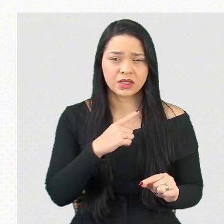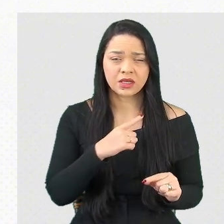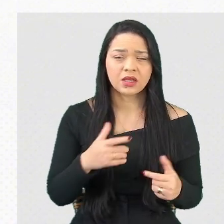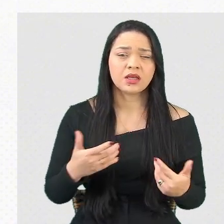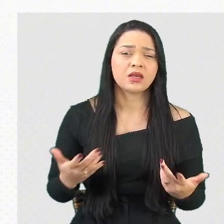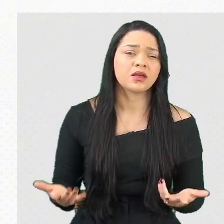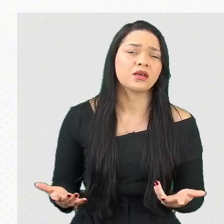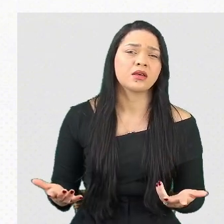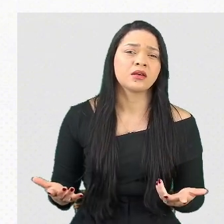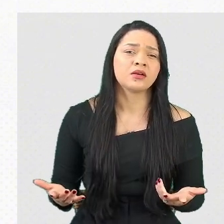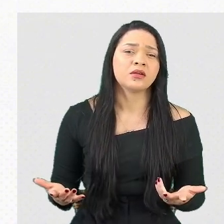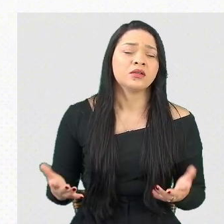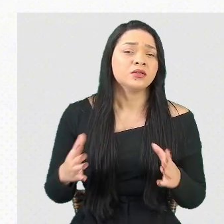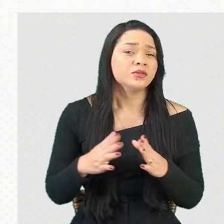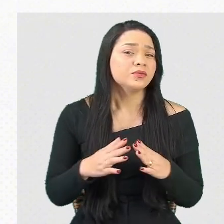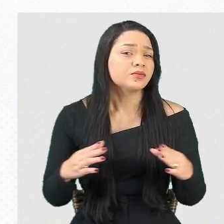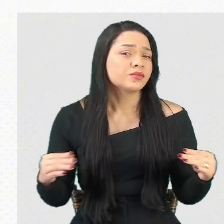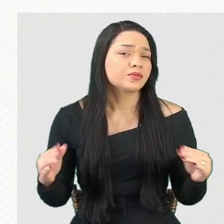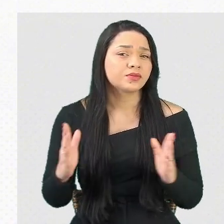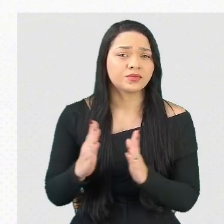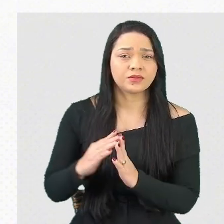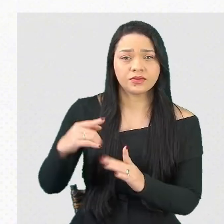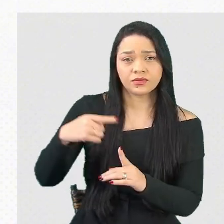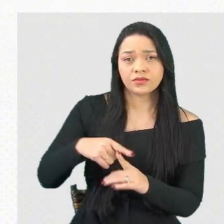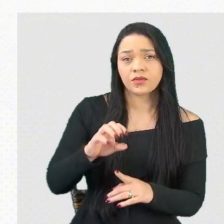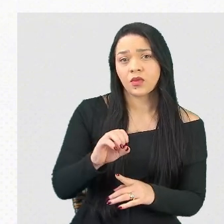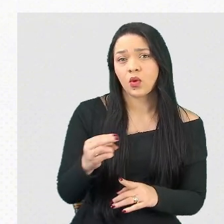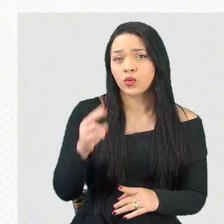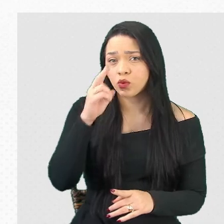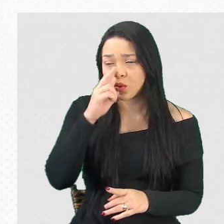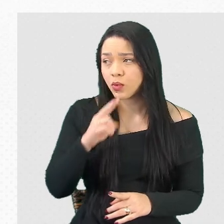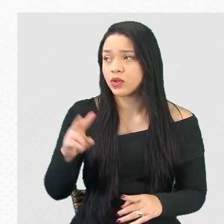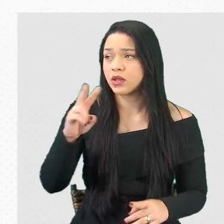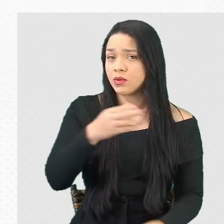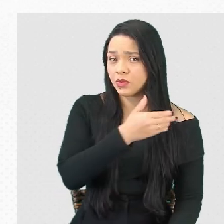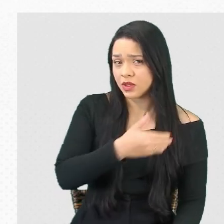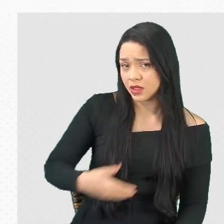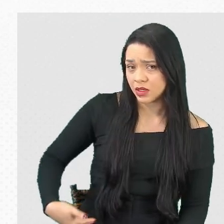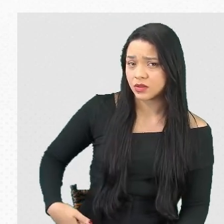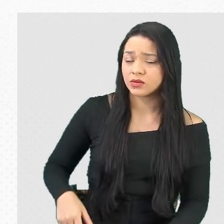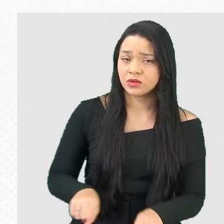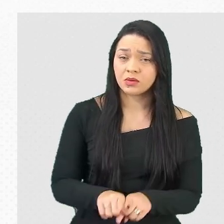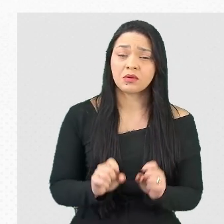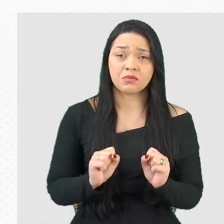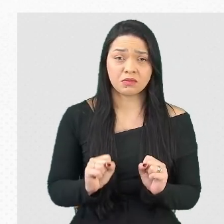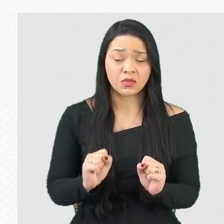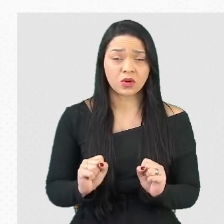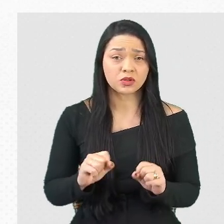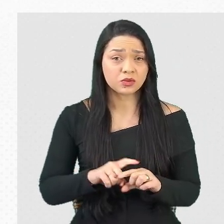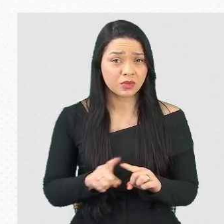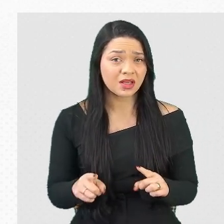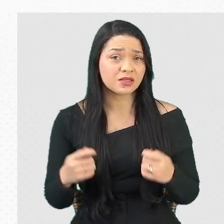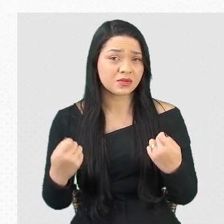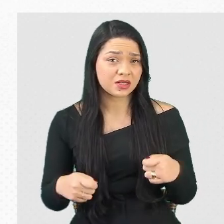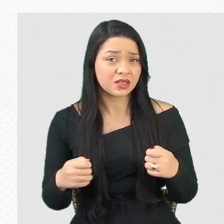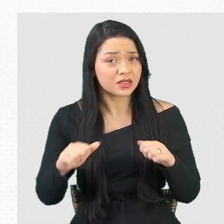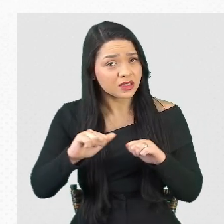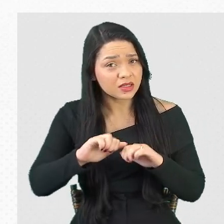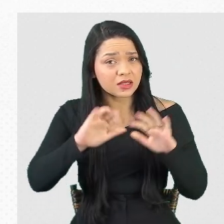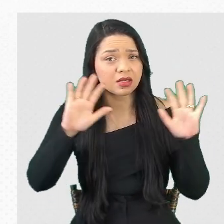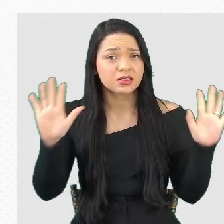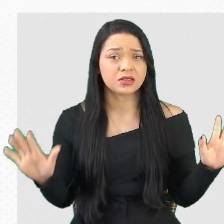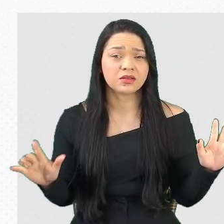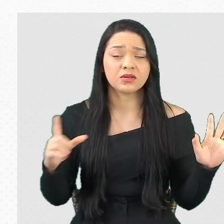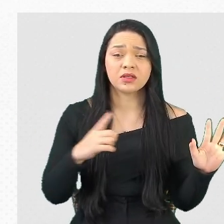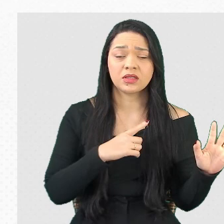definir o sumiço da igreja ou do poder monárquico. Alguns vão até dizer que o poder poderia existir, só que ele teria que ser esclarecido a partir daquilo